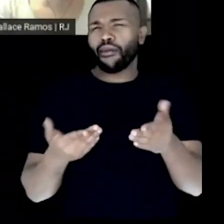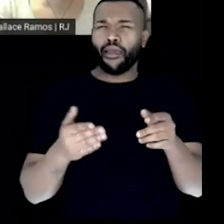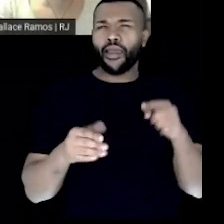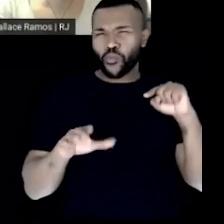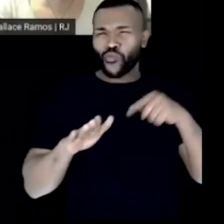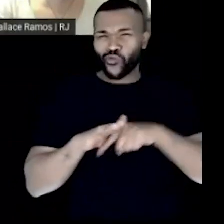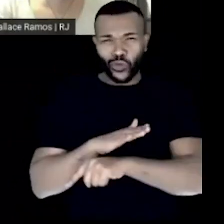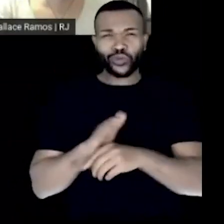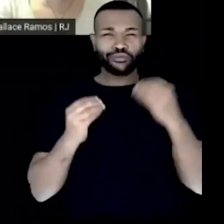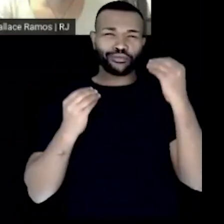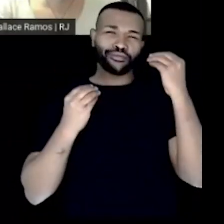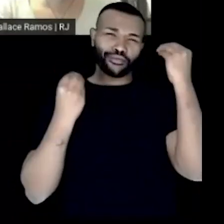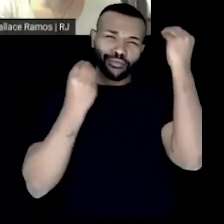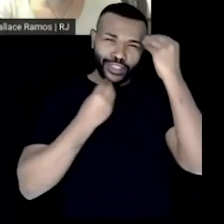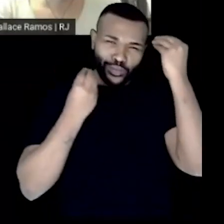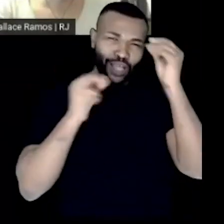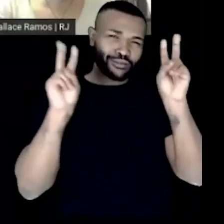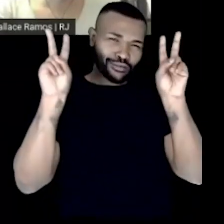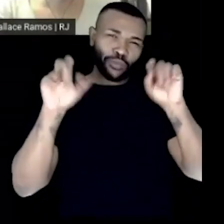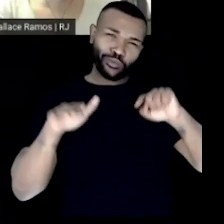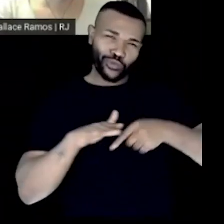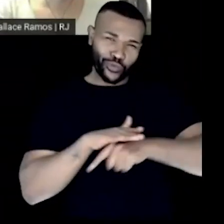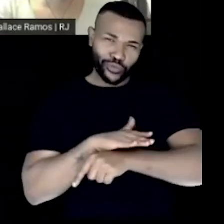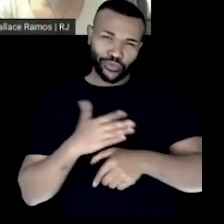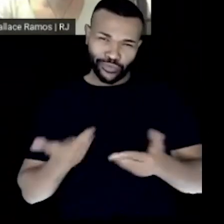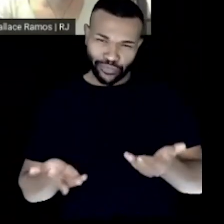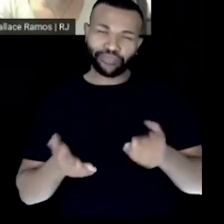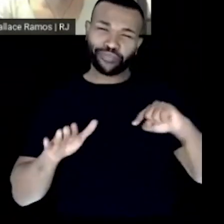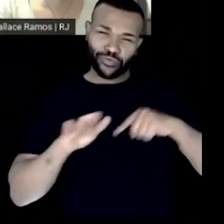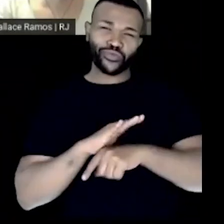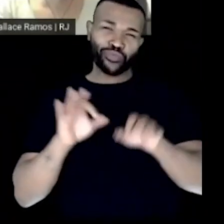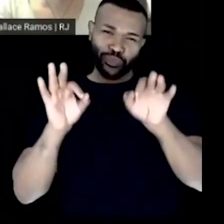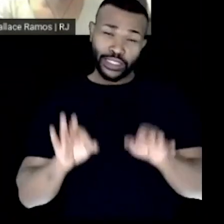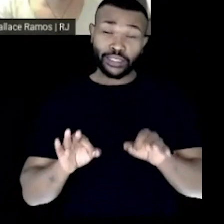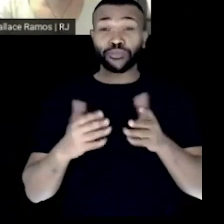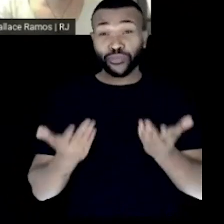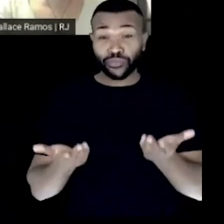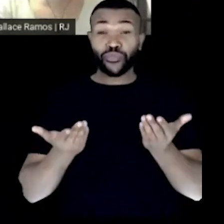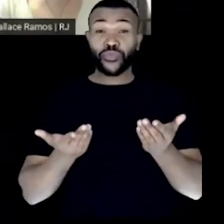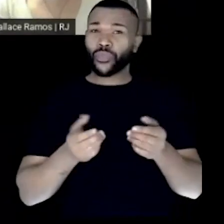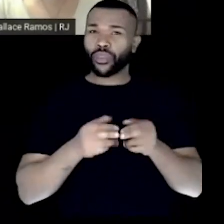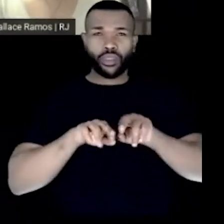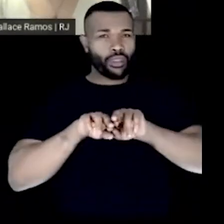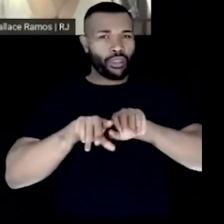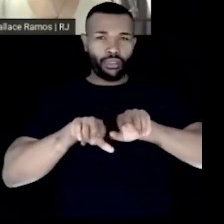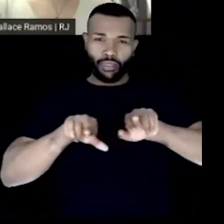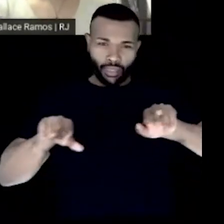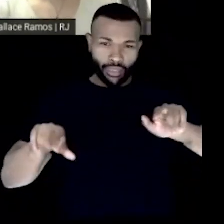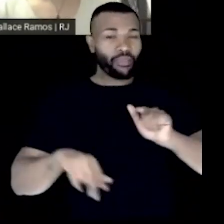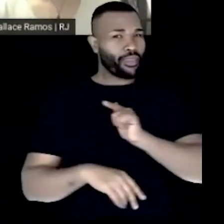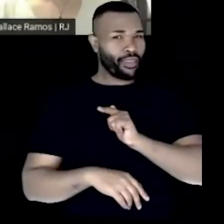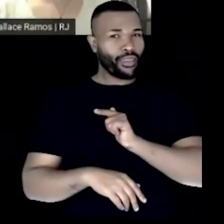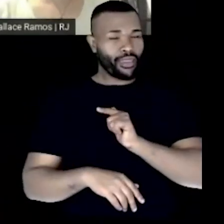coisa complexa também. Sexualidade é complexa, né? Sim, a sexualidade humana é muito complexa. É um espectro